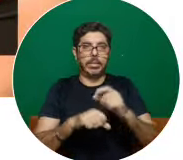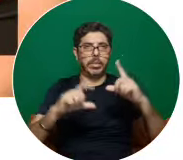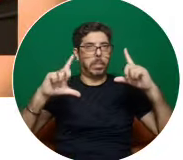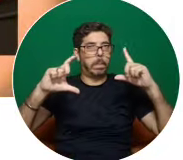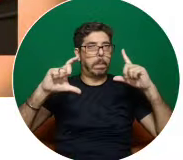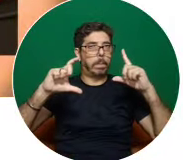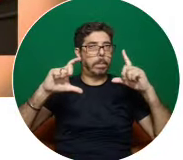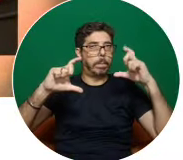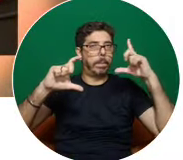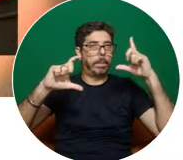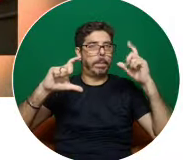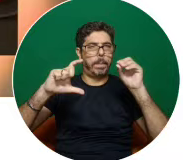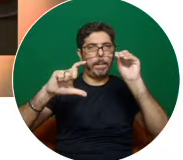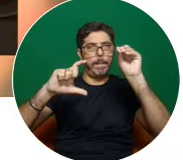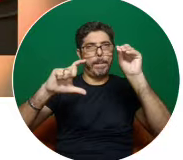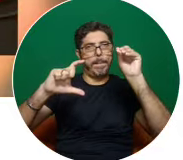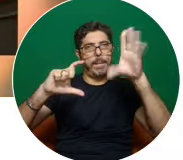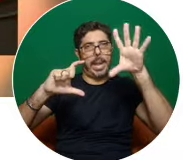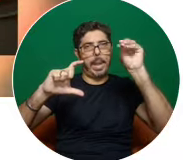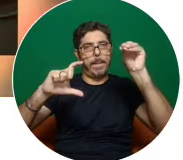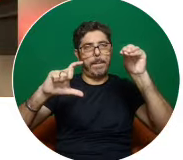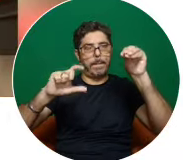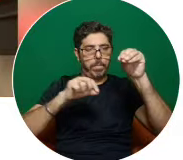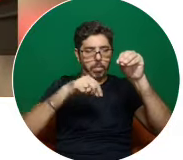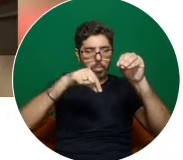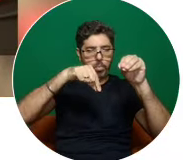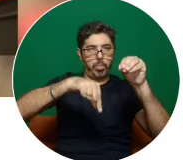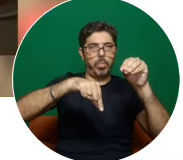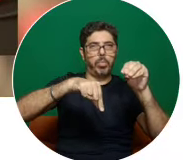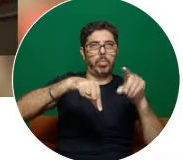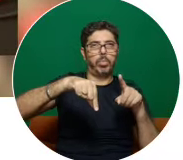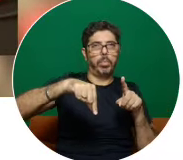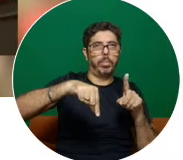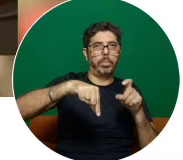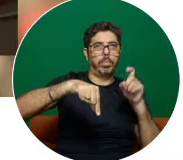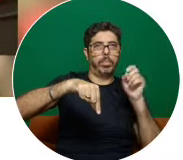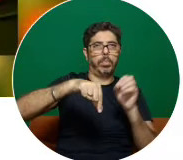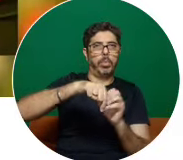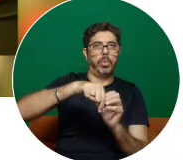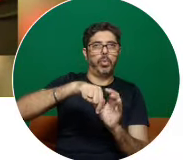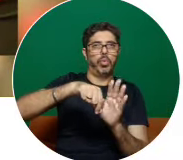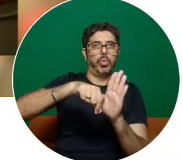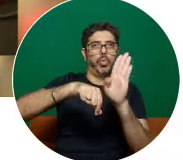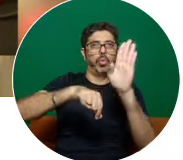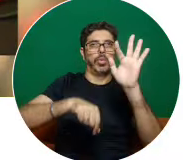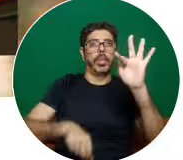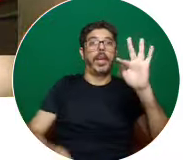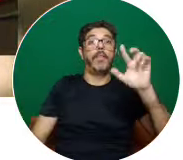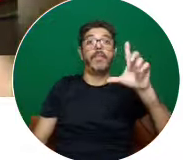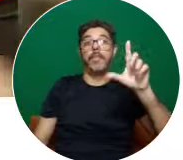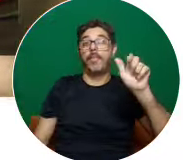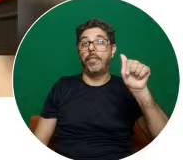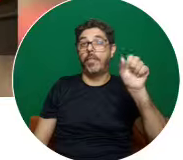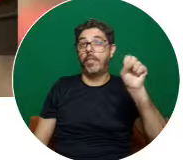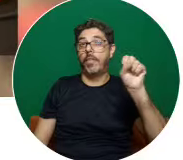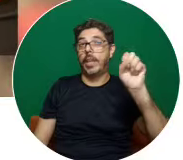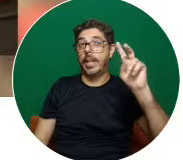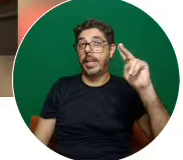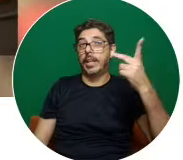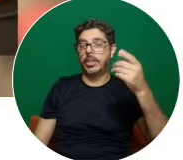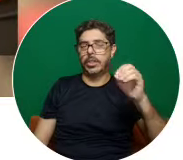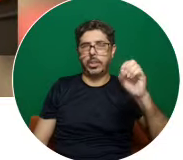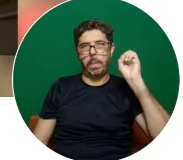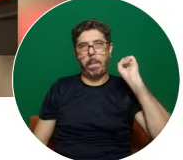para liberar essa energia armazenada. Ao acionar o botão de disparo, o flash recebe a carga e a envia para a lâmpada, que